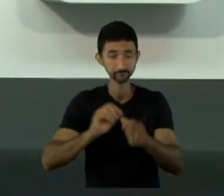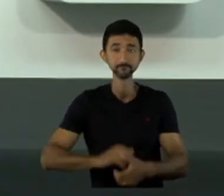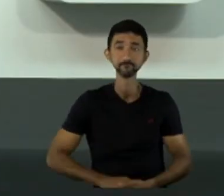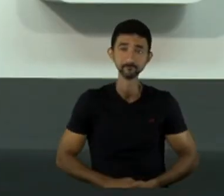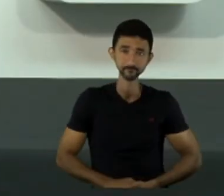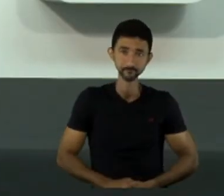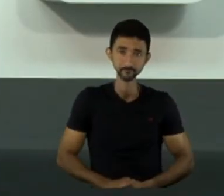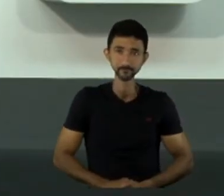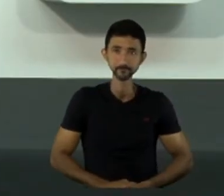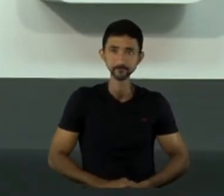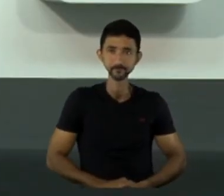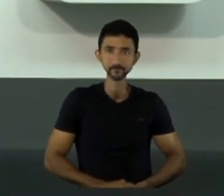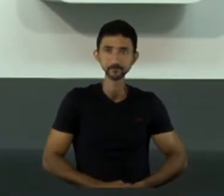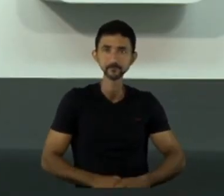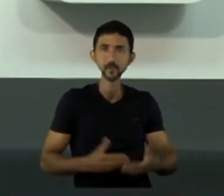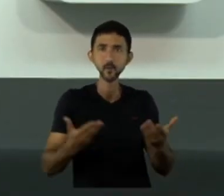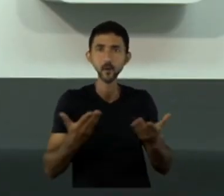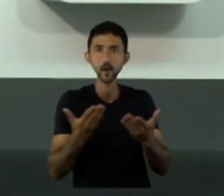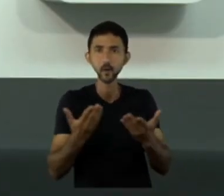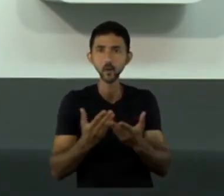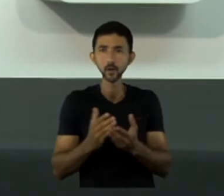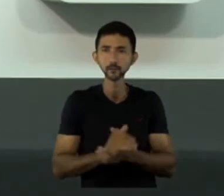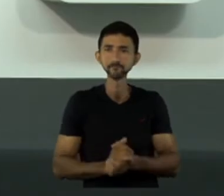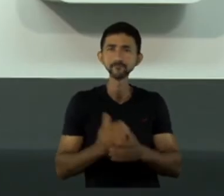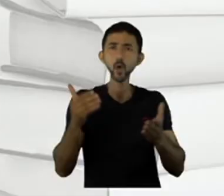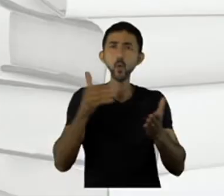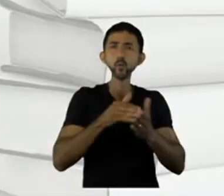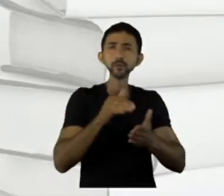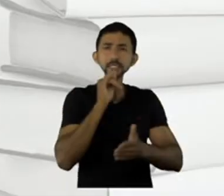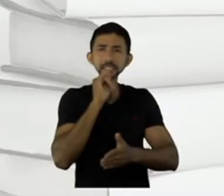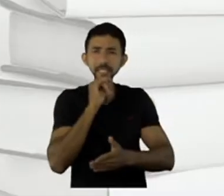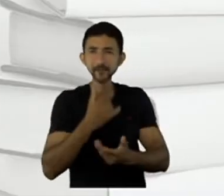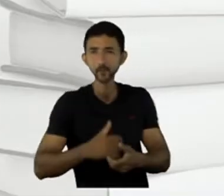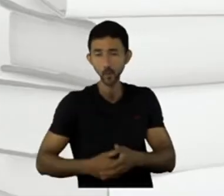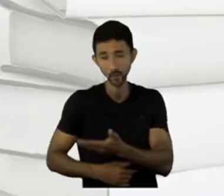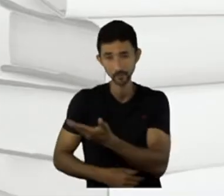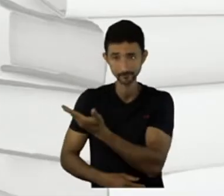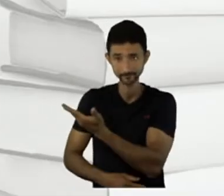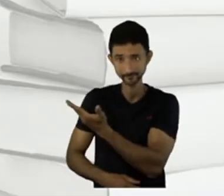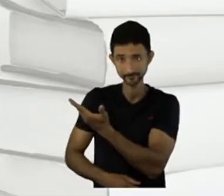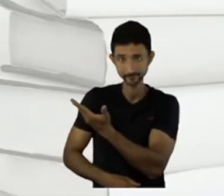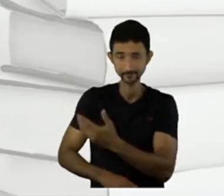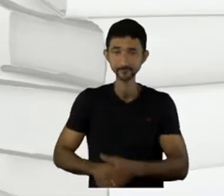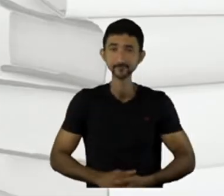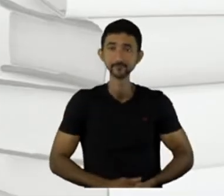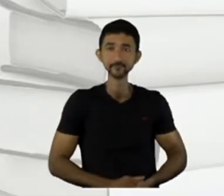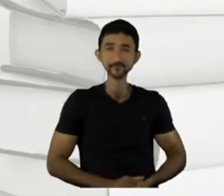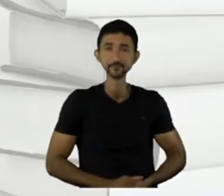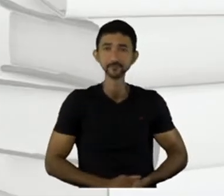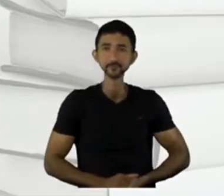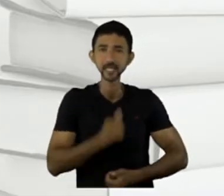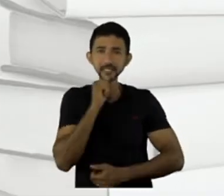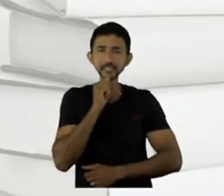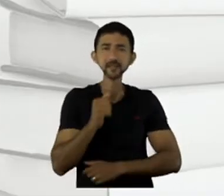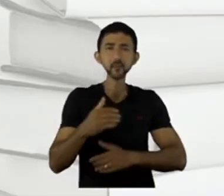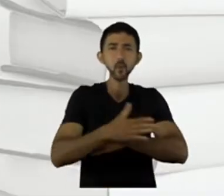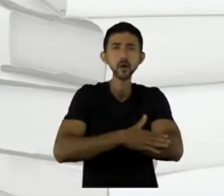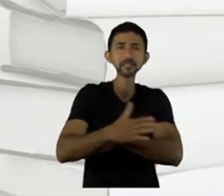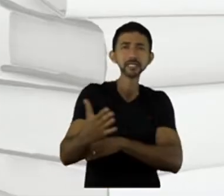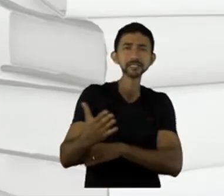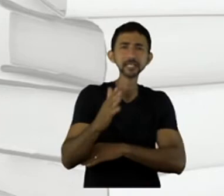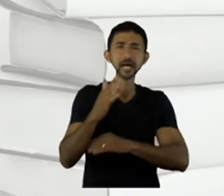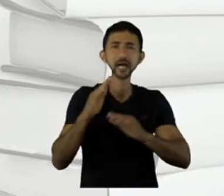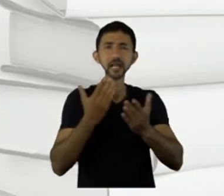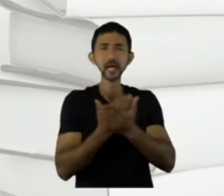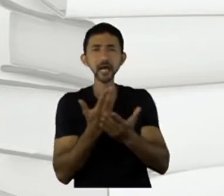vocativo. Vamos agora no nosso último exemplo. Ainda tem mais um exemplo aí. Olha só, quando você grita lá na sala, quando